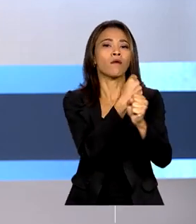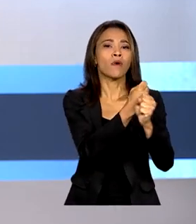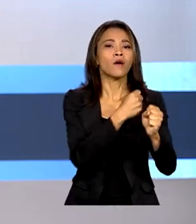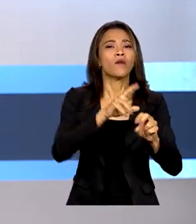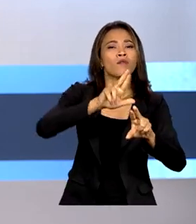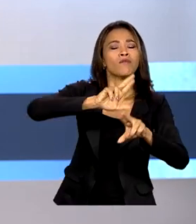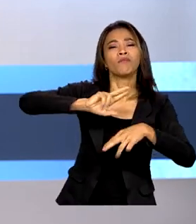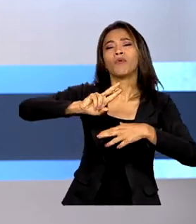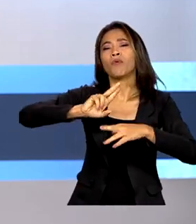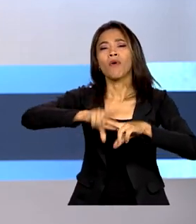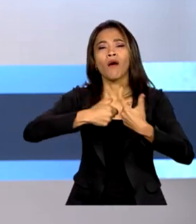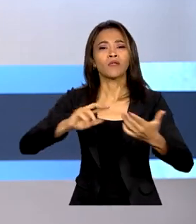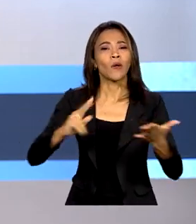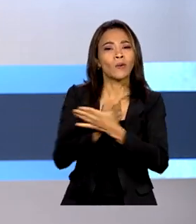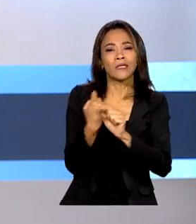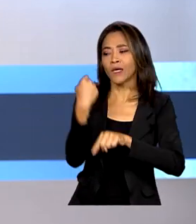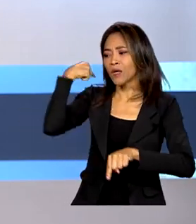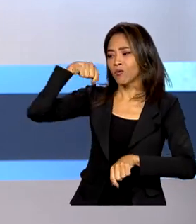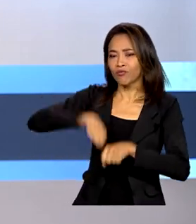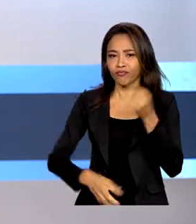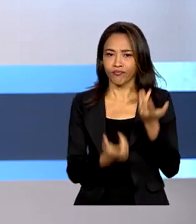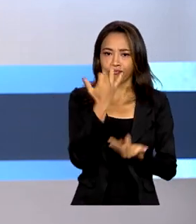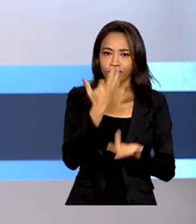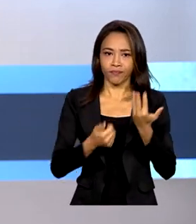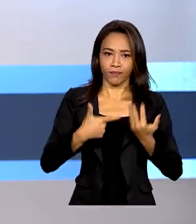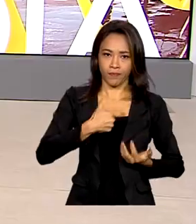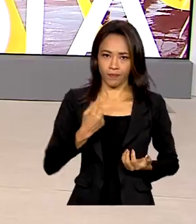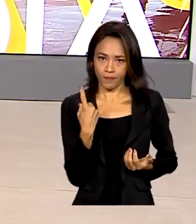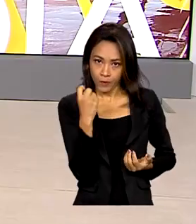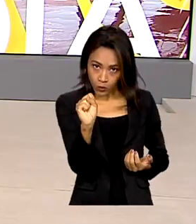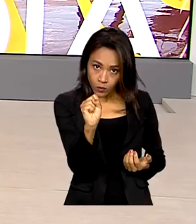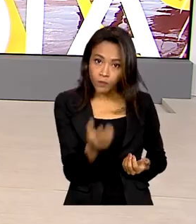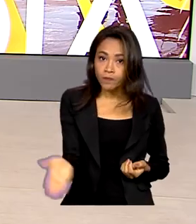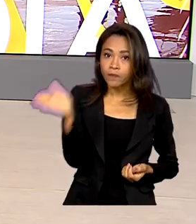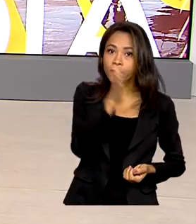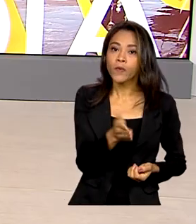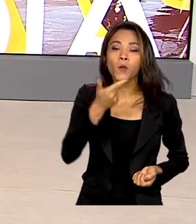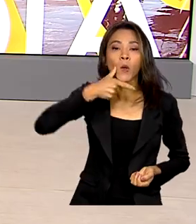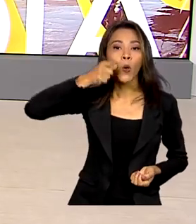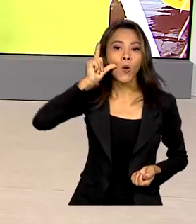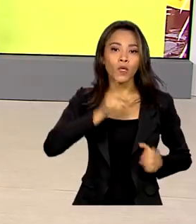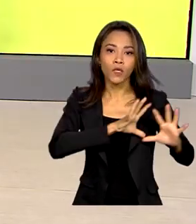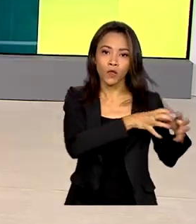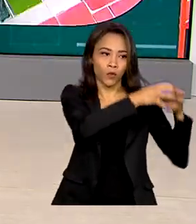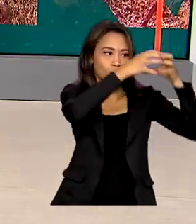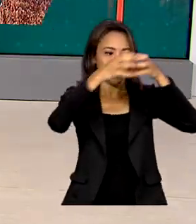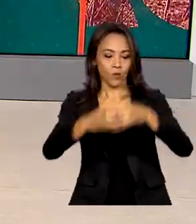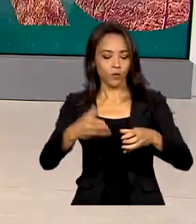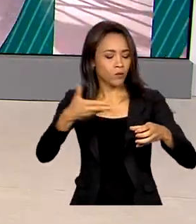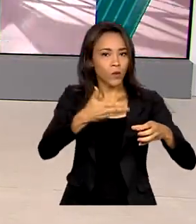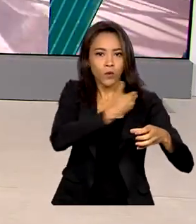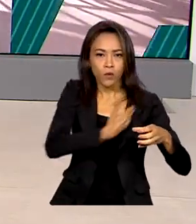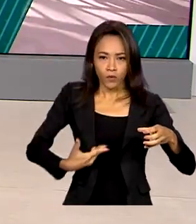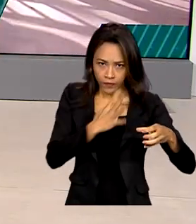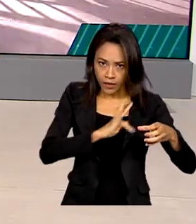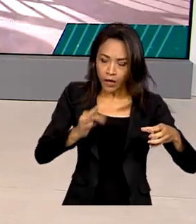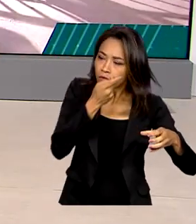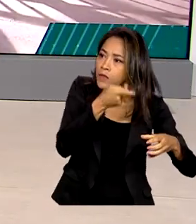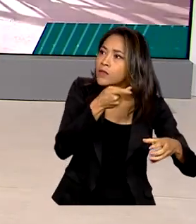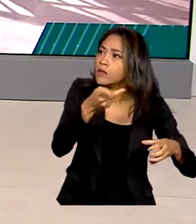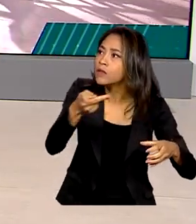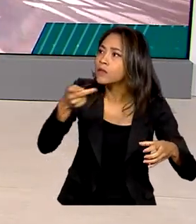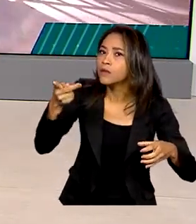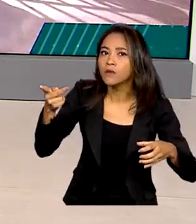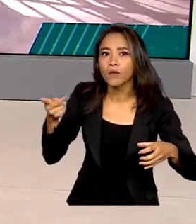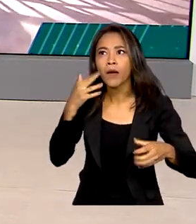destruiu a maior parte das instalações em 2018. Ontem, uma comitiva do governo federal visitou o local para acompanhar